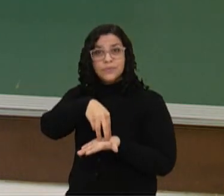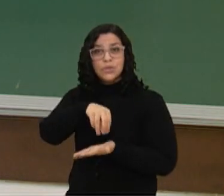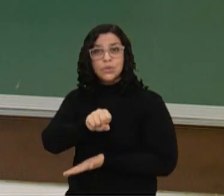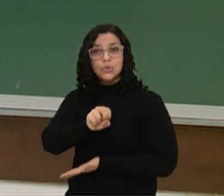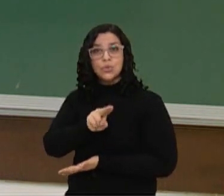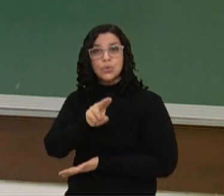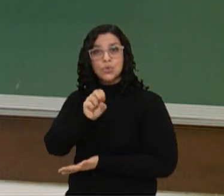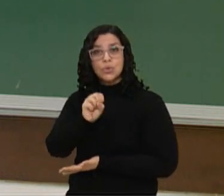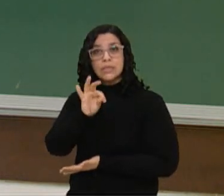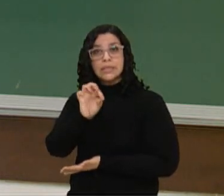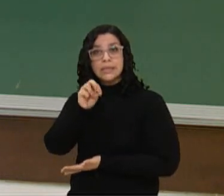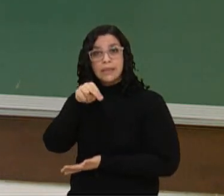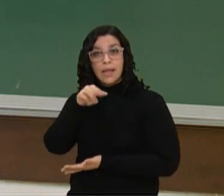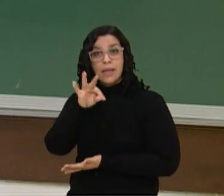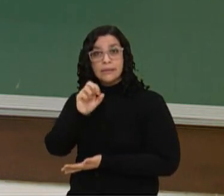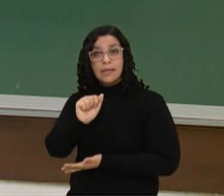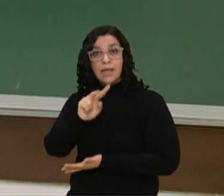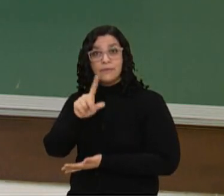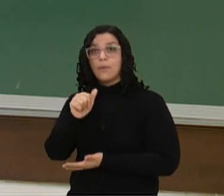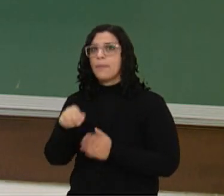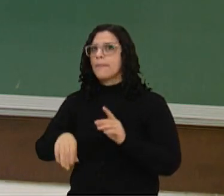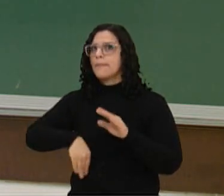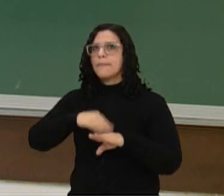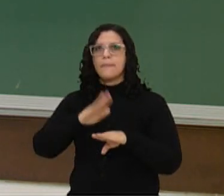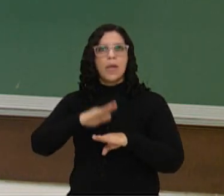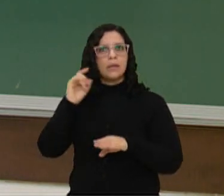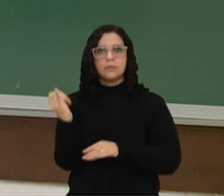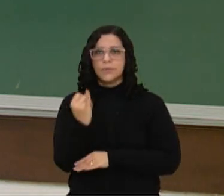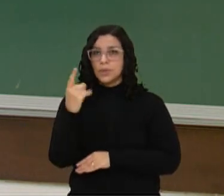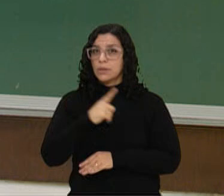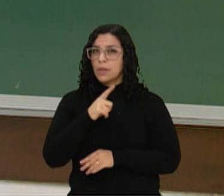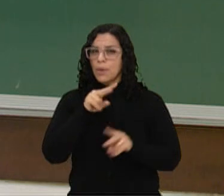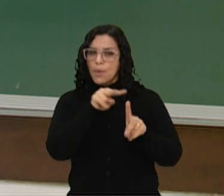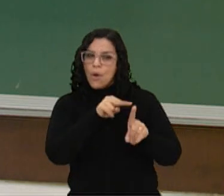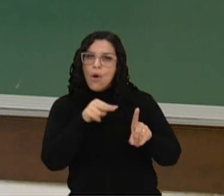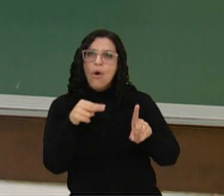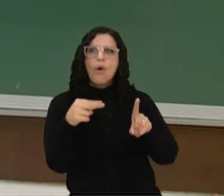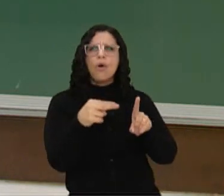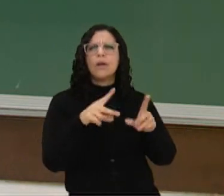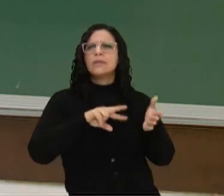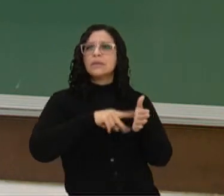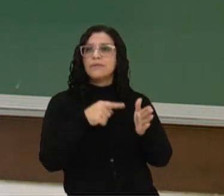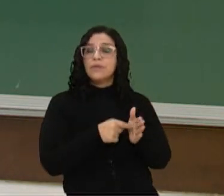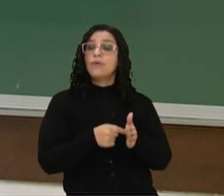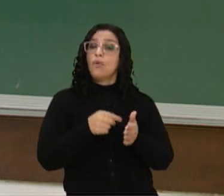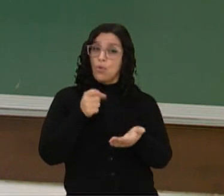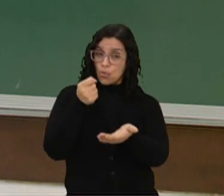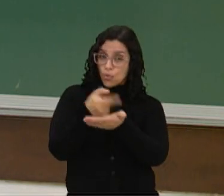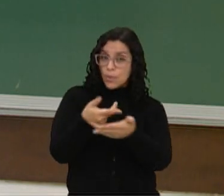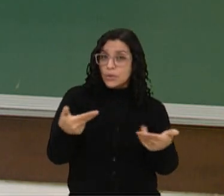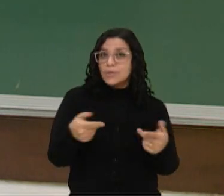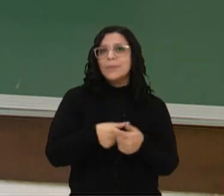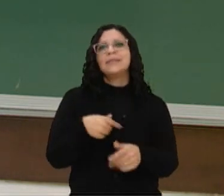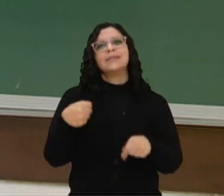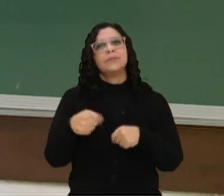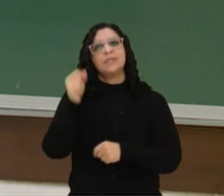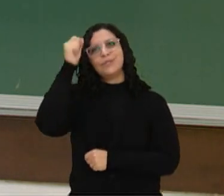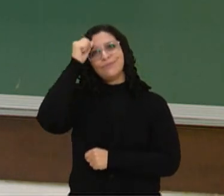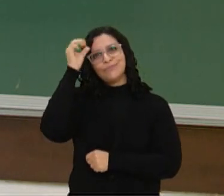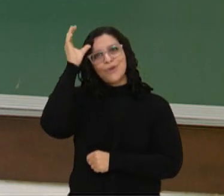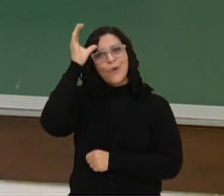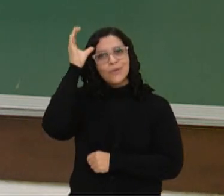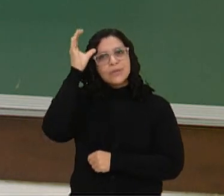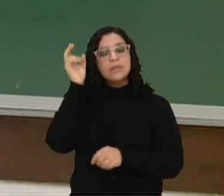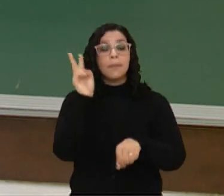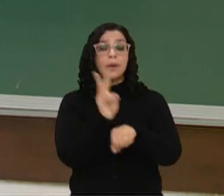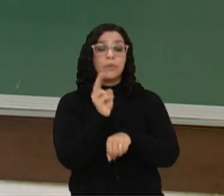se não o mais importante, é um dos mais importantes, né? Com esse olhar de consumir, mas com consciência para preservar